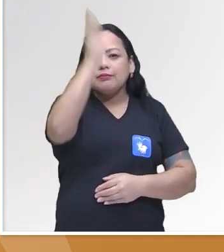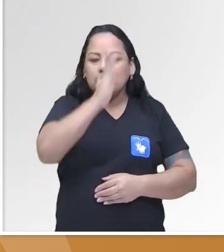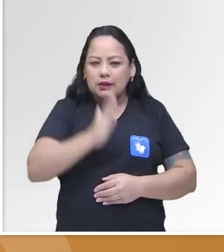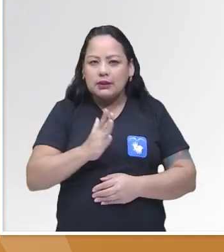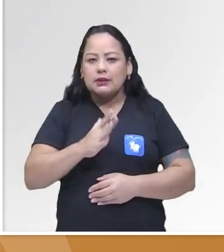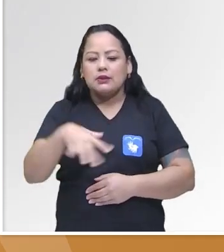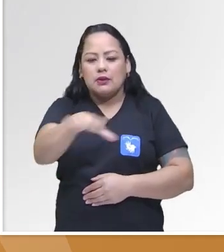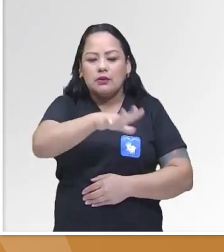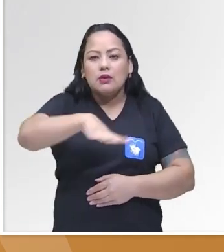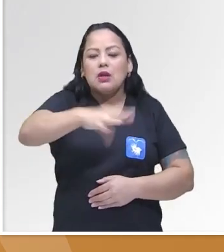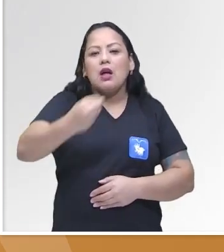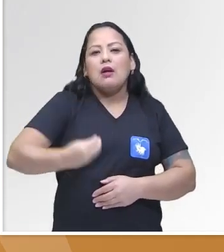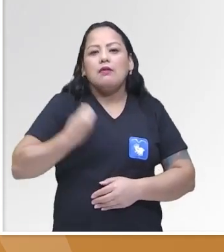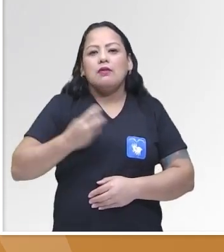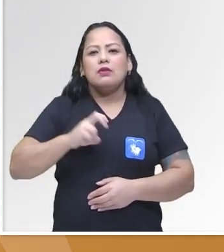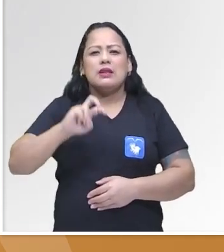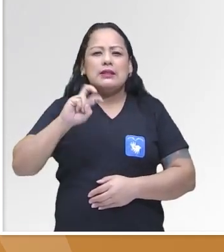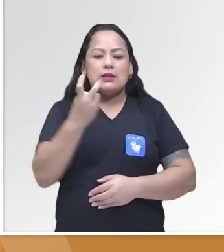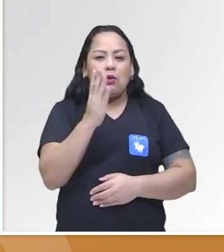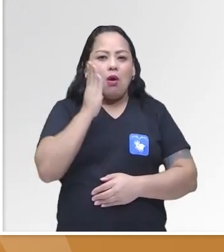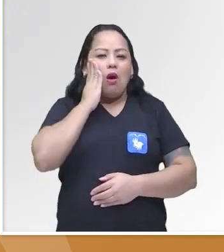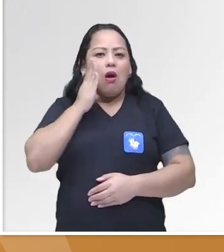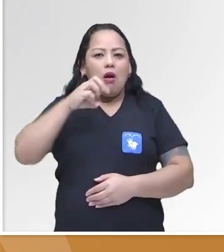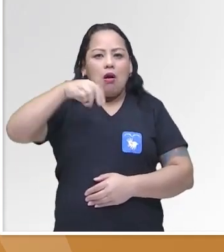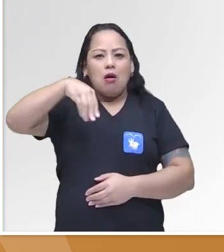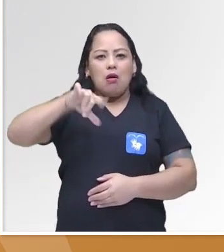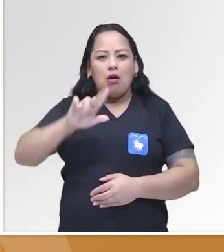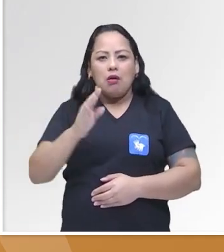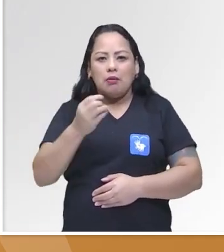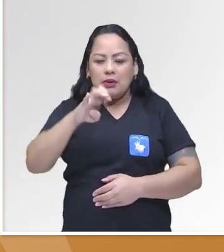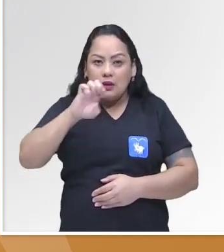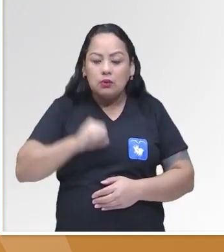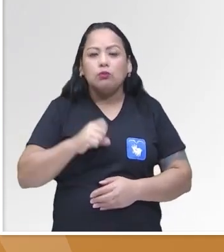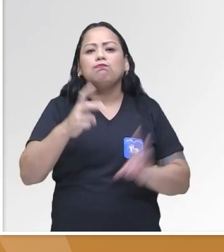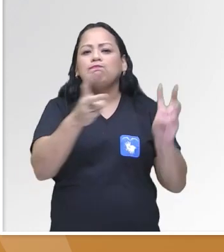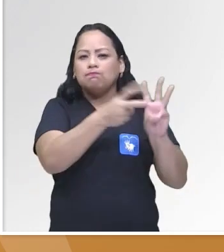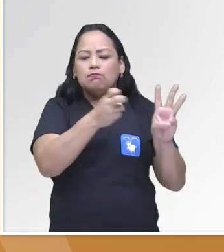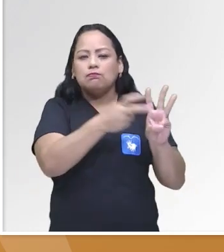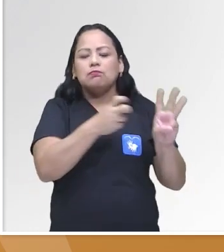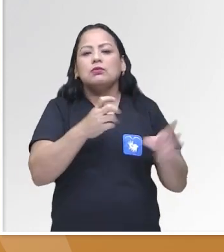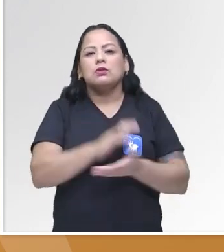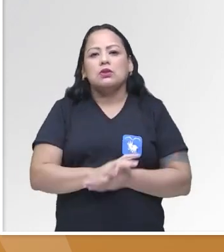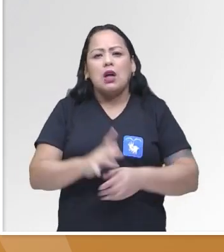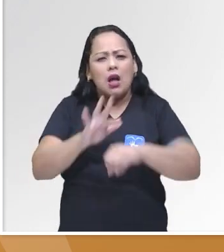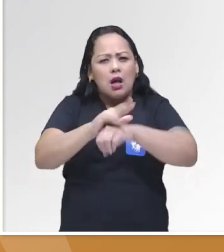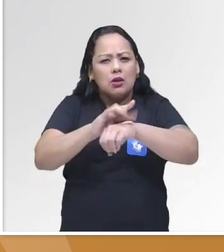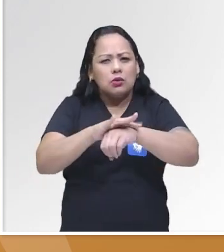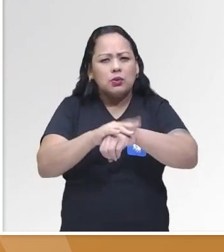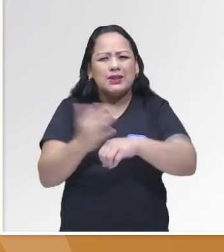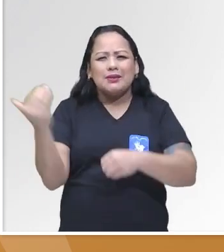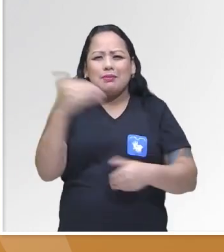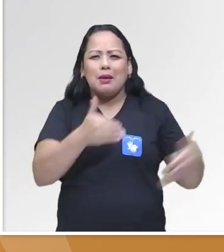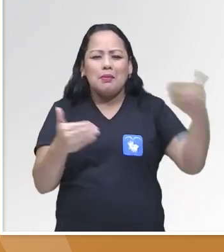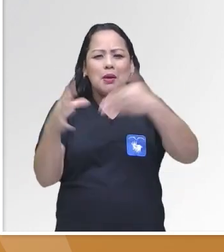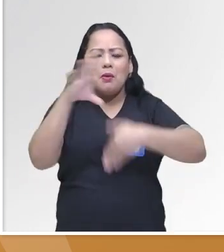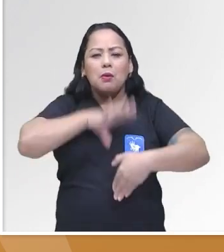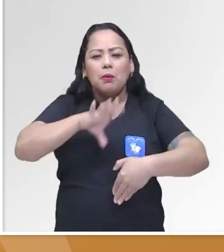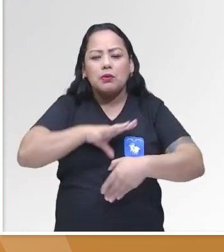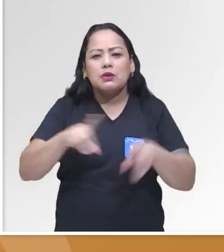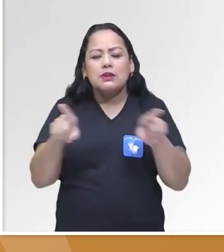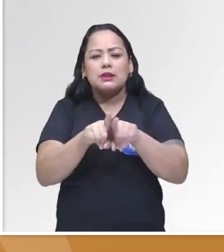aqui viviam cerca de 5 milhões de índios, como vocês já viram anteriormente. As doenças trazidas pelos europeus e